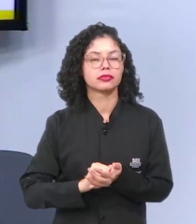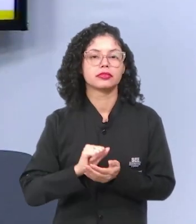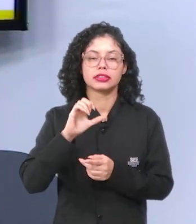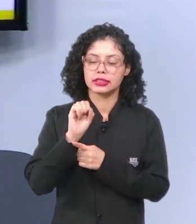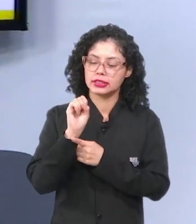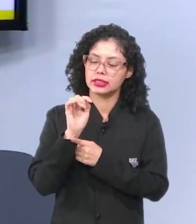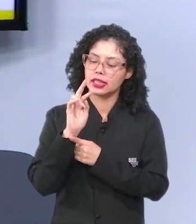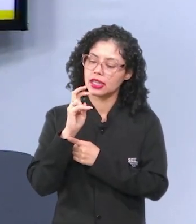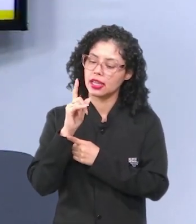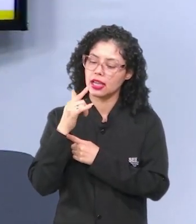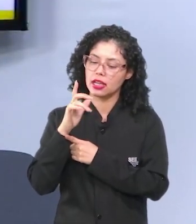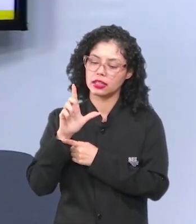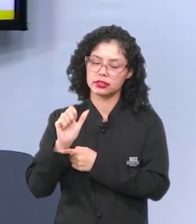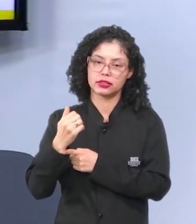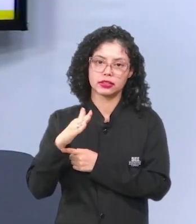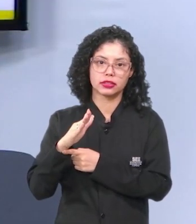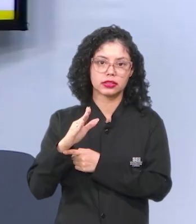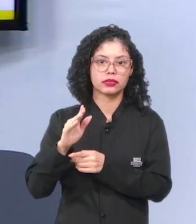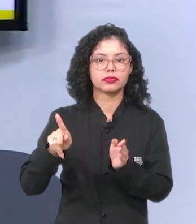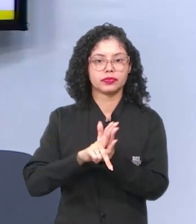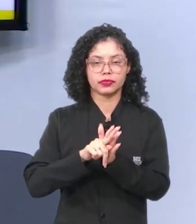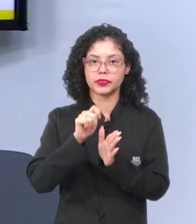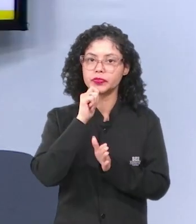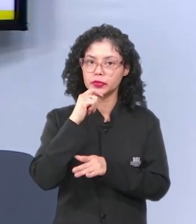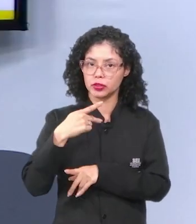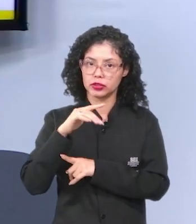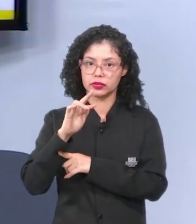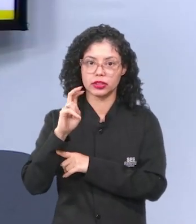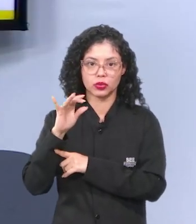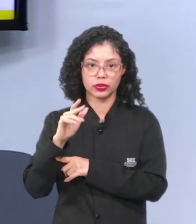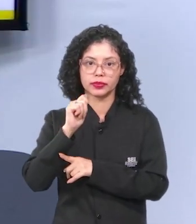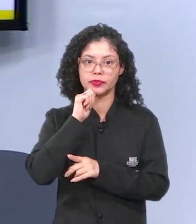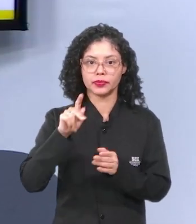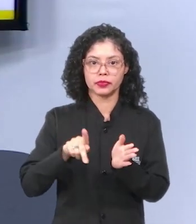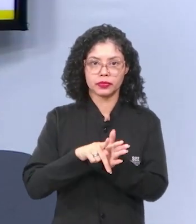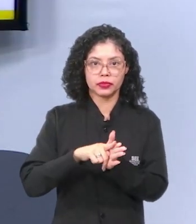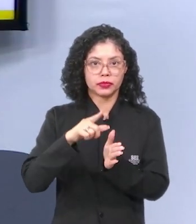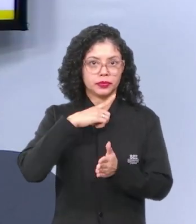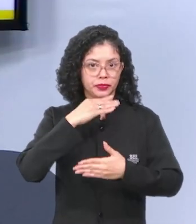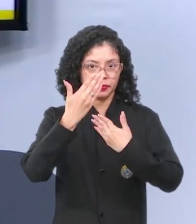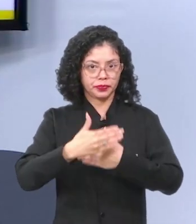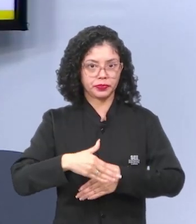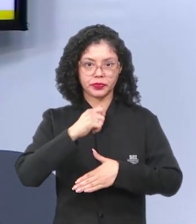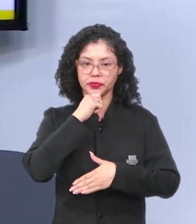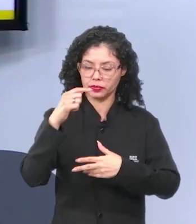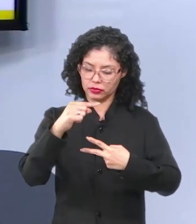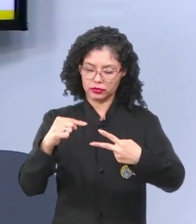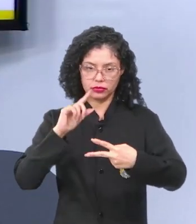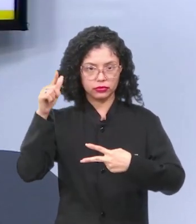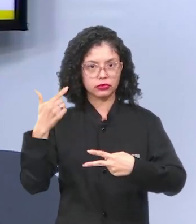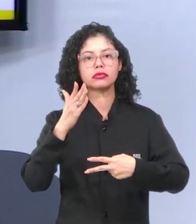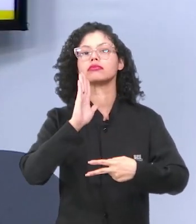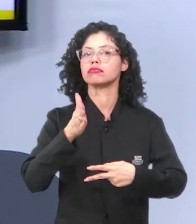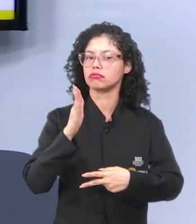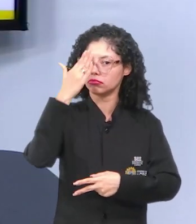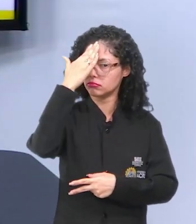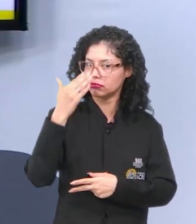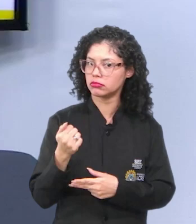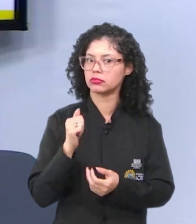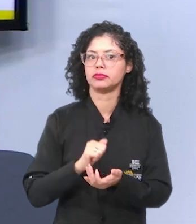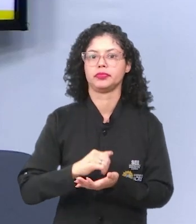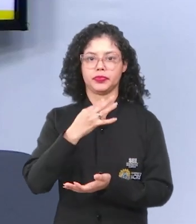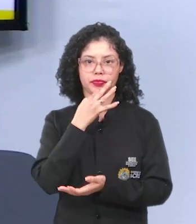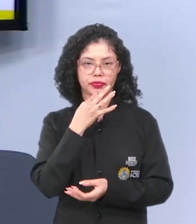segregação dos fatores, tá ok? Então, se cair alguma prova para vocês, esses outros nomes, já fica sabendo que ele é